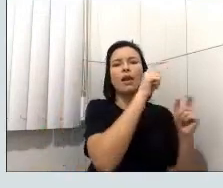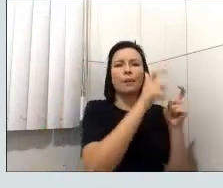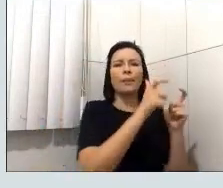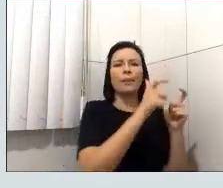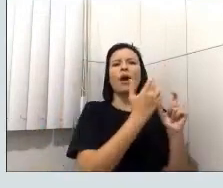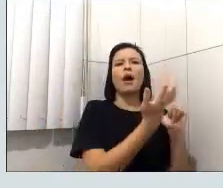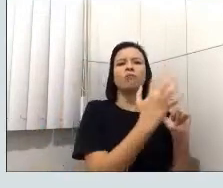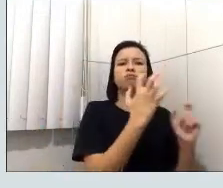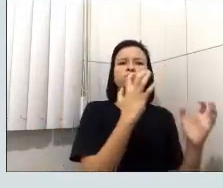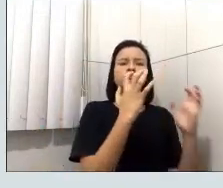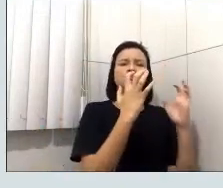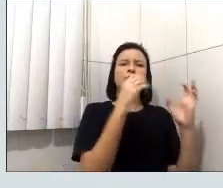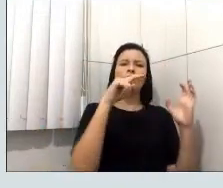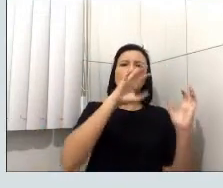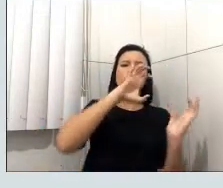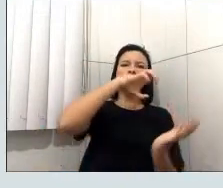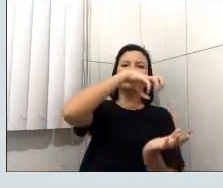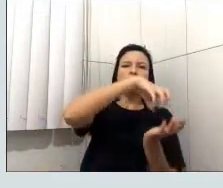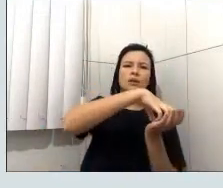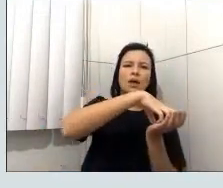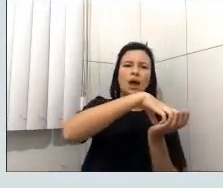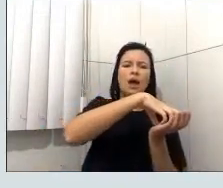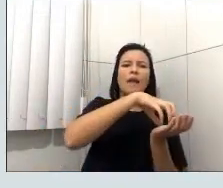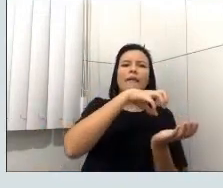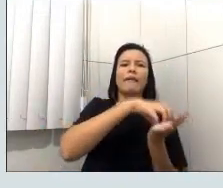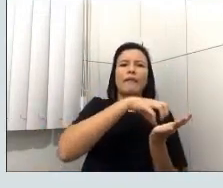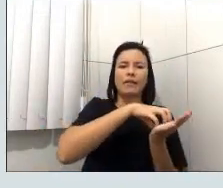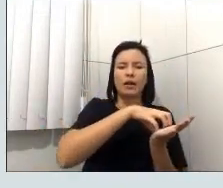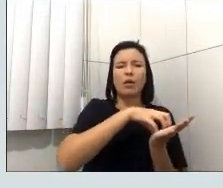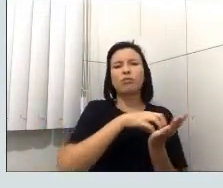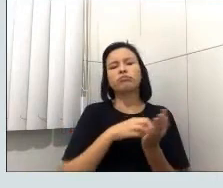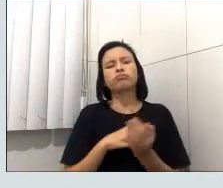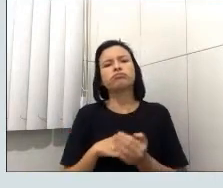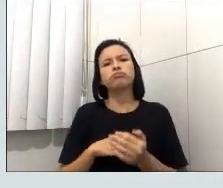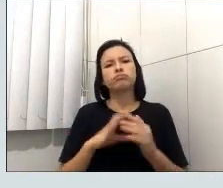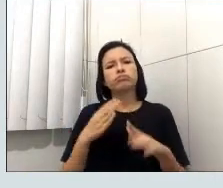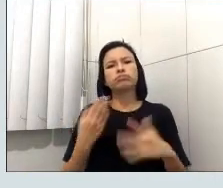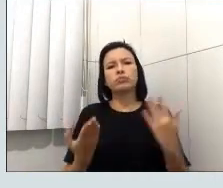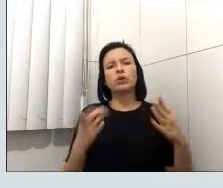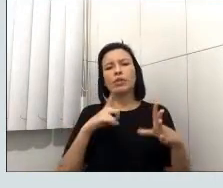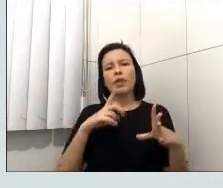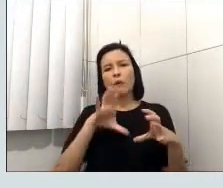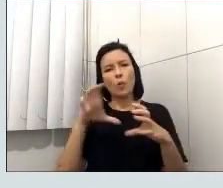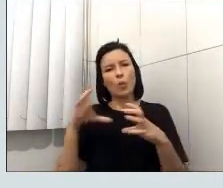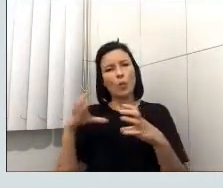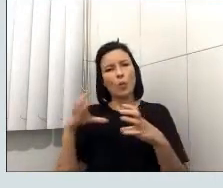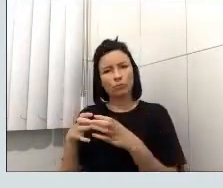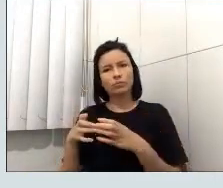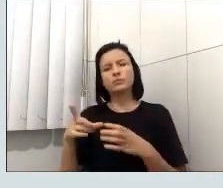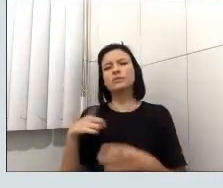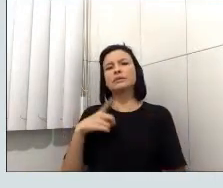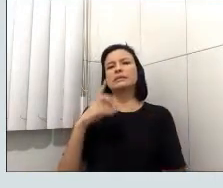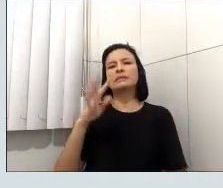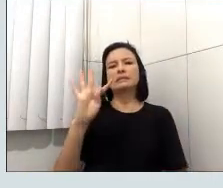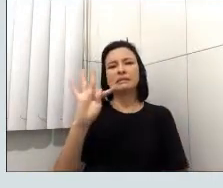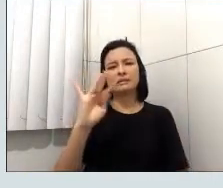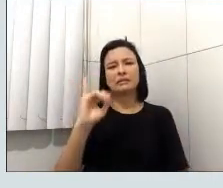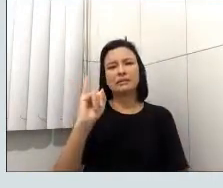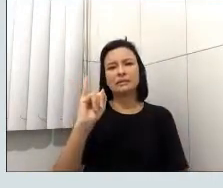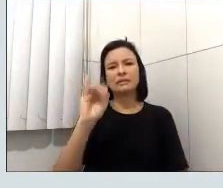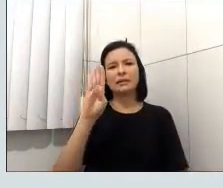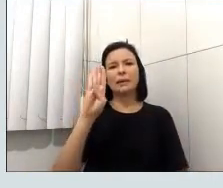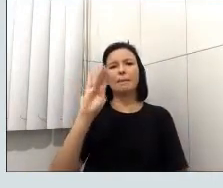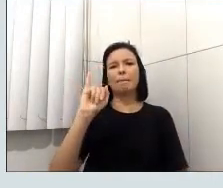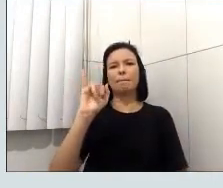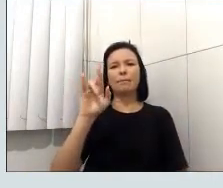ao Planalto Central, ali na região central. E aí a gente tem os grupos do Timbira, Aimoré,